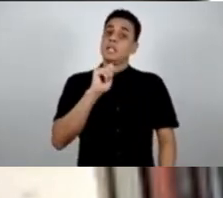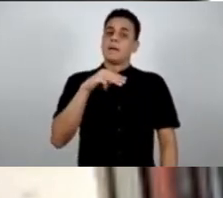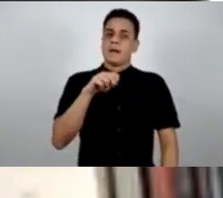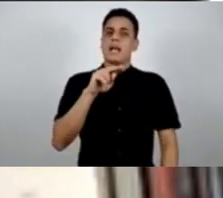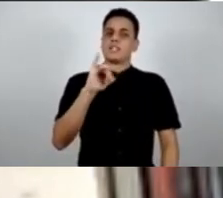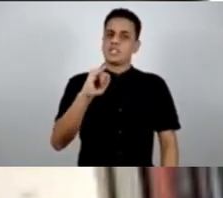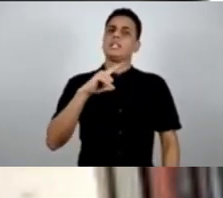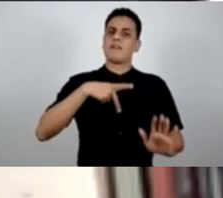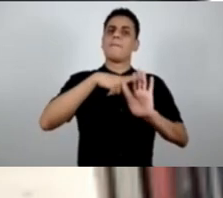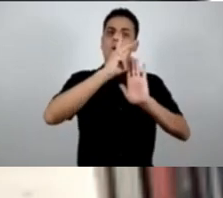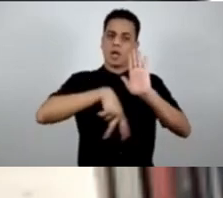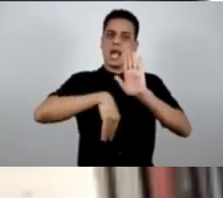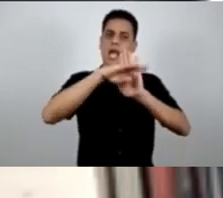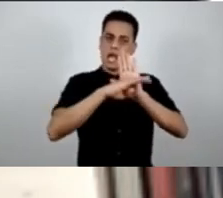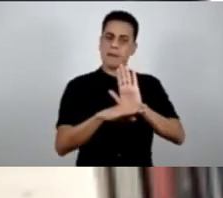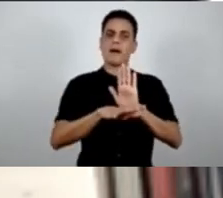do Departamento Cultural